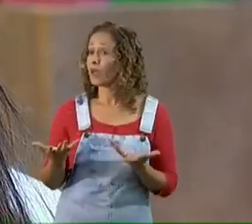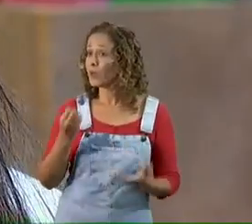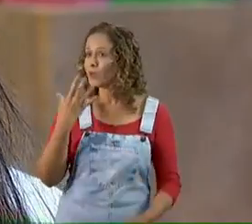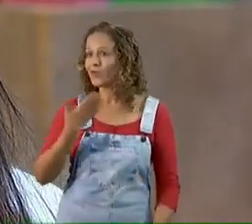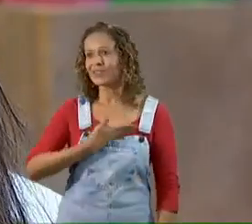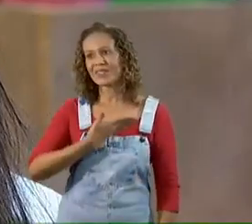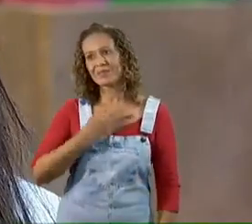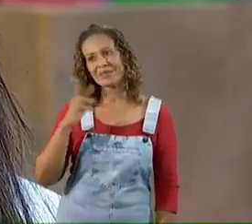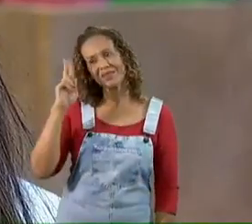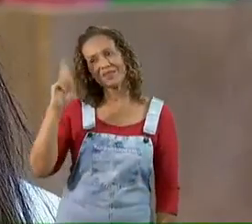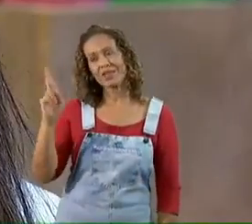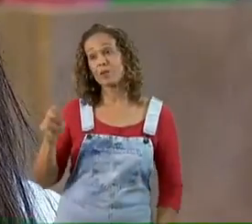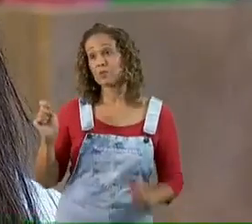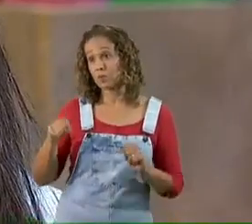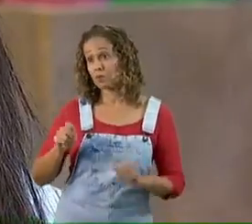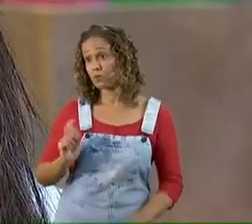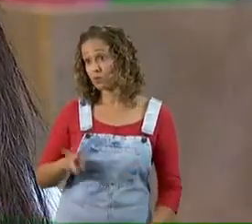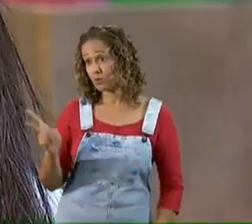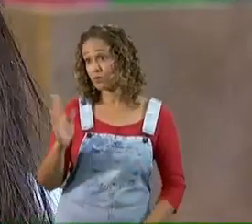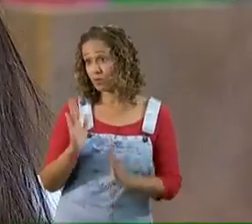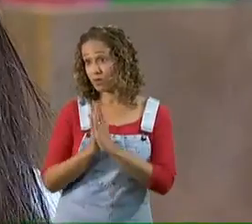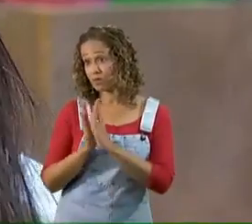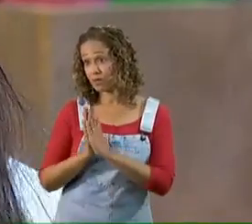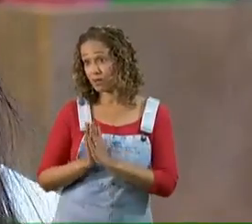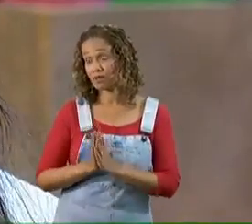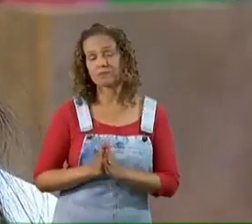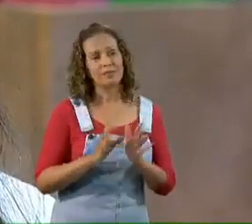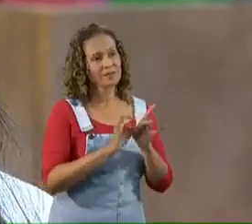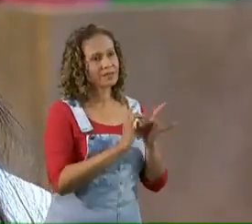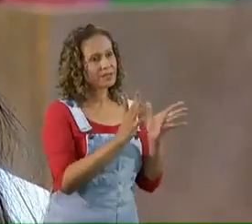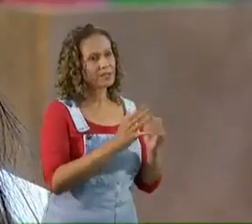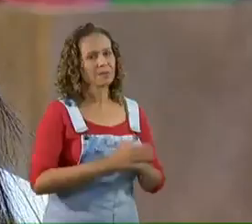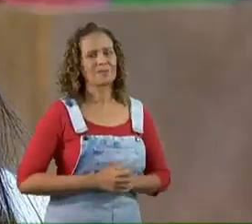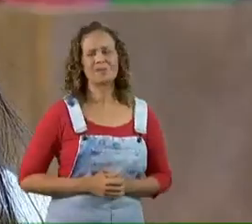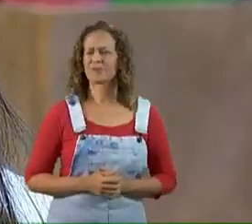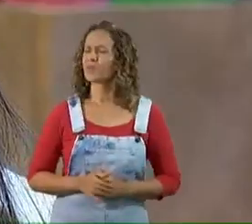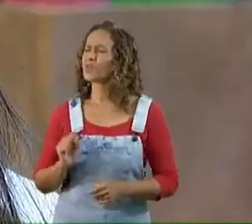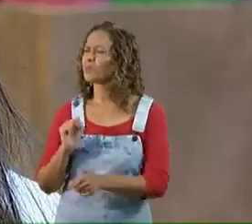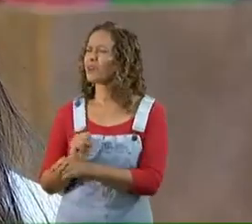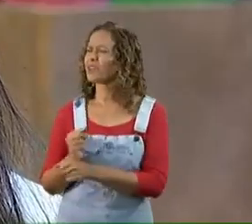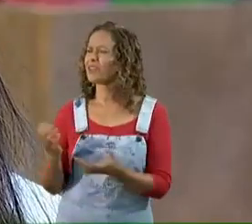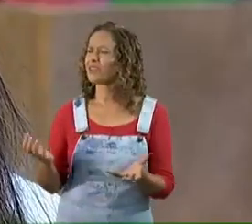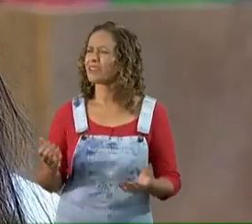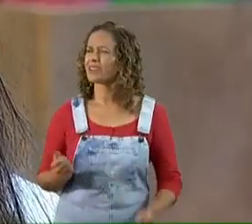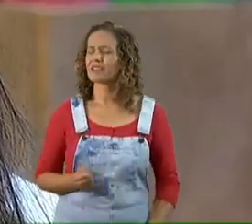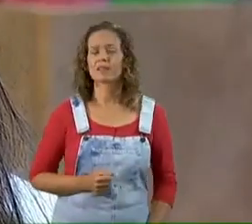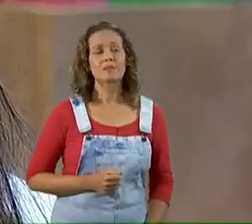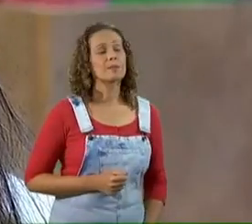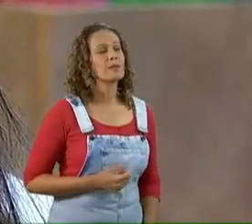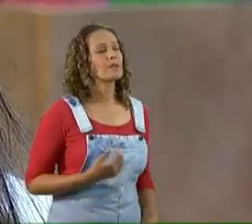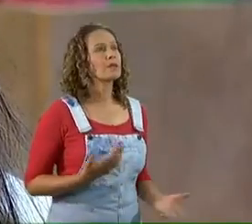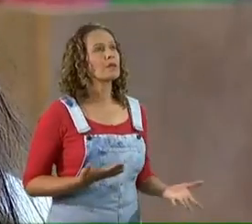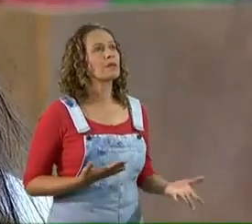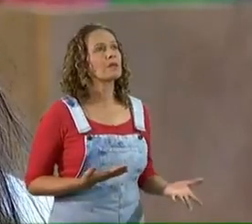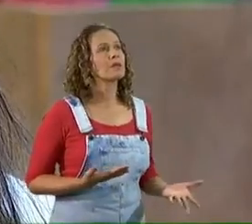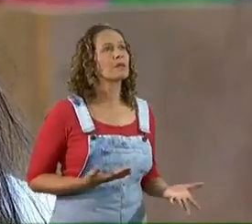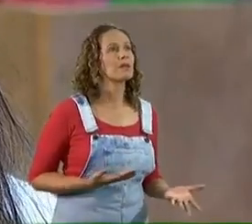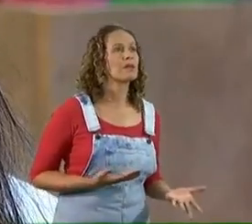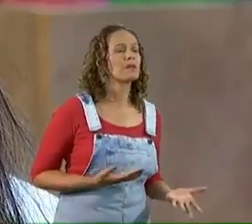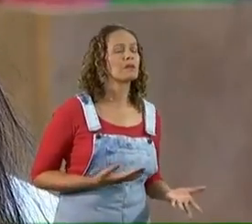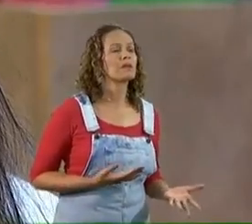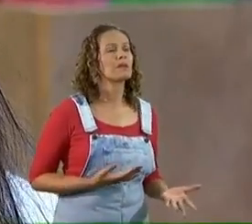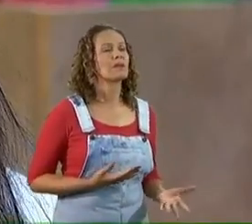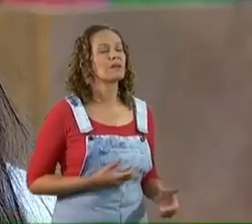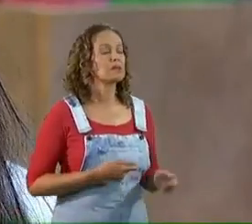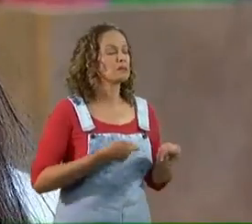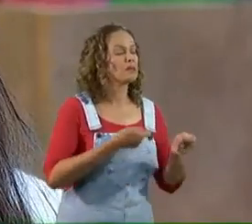do Senhor. Posso continuar minha oração? Pode sim. Onde foi que eu parei mesmo? Na parte de não te deixar